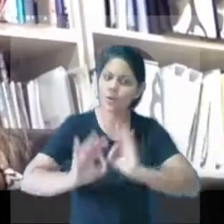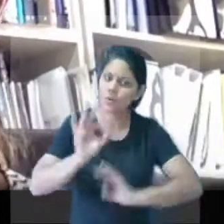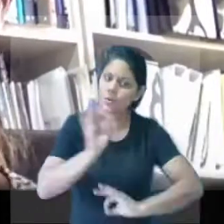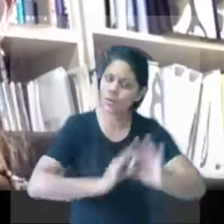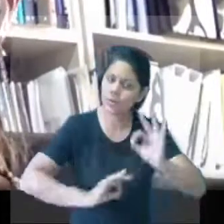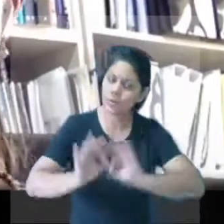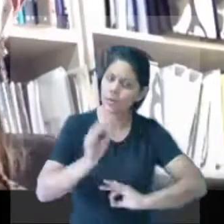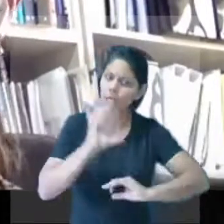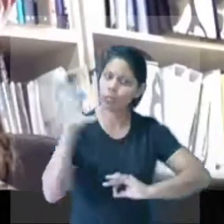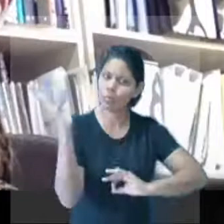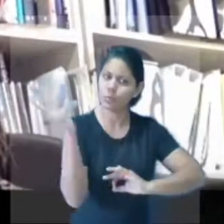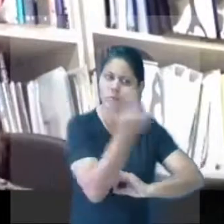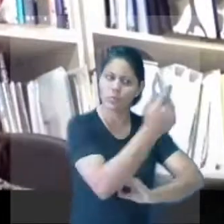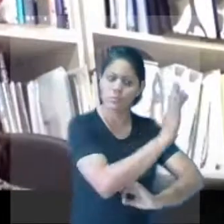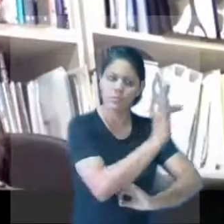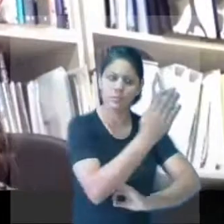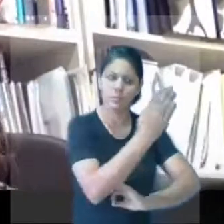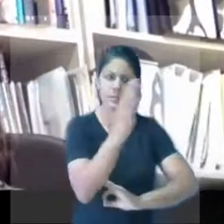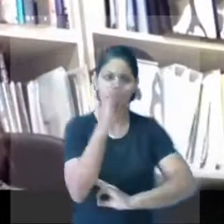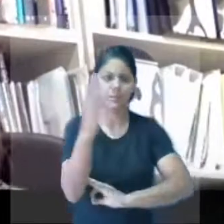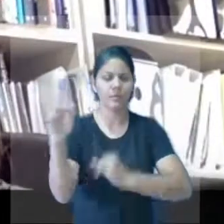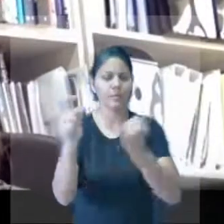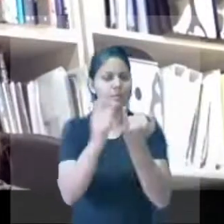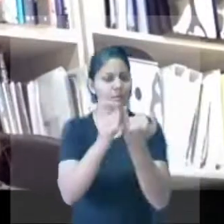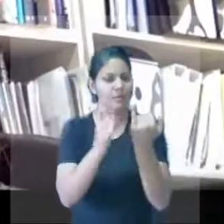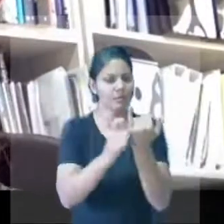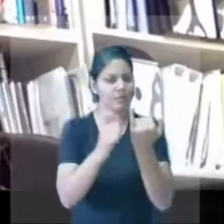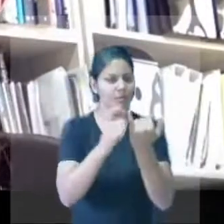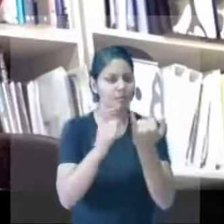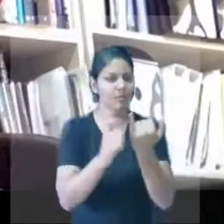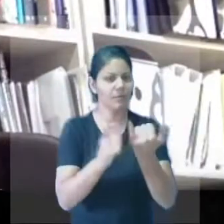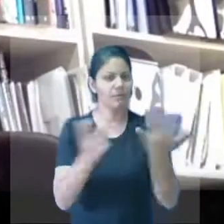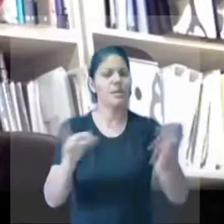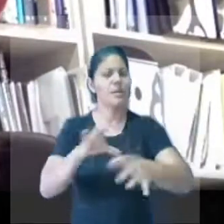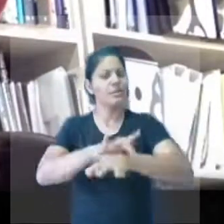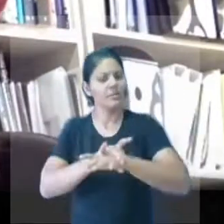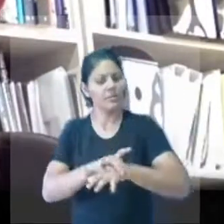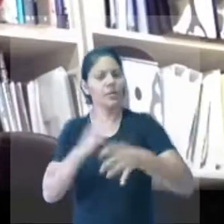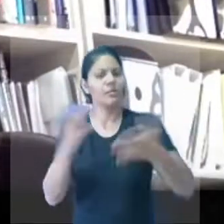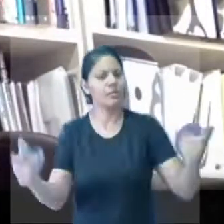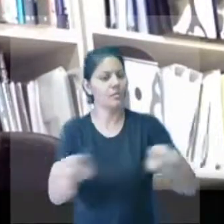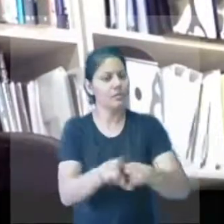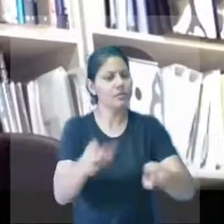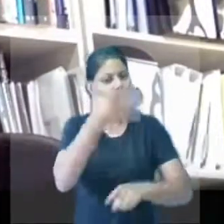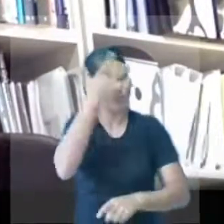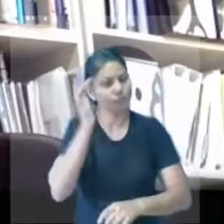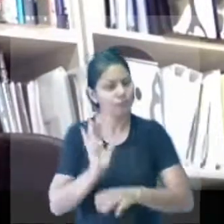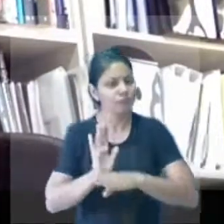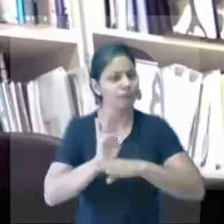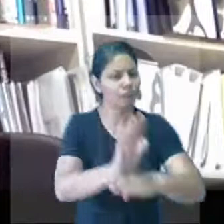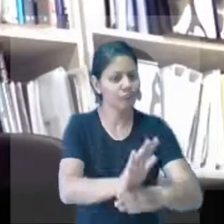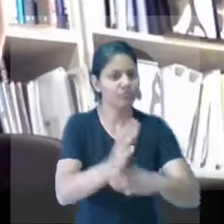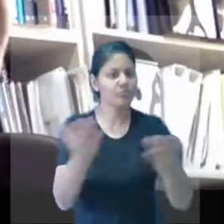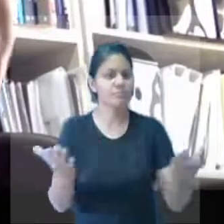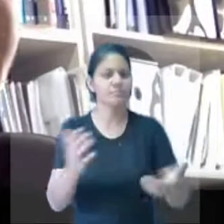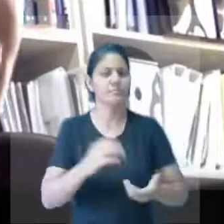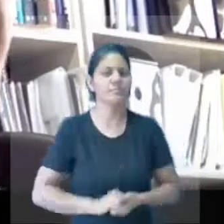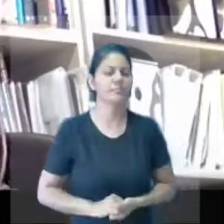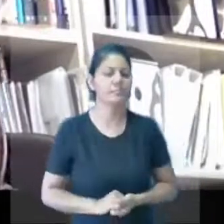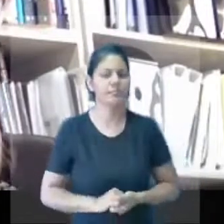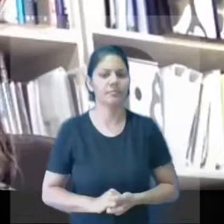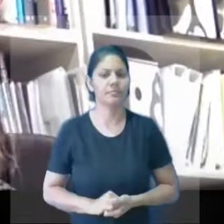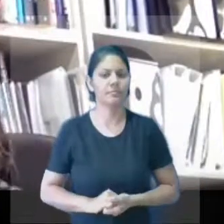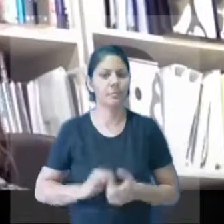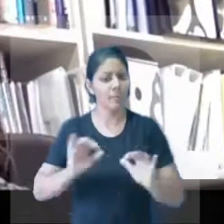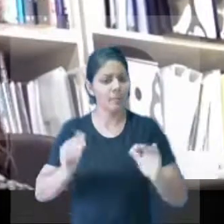rede de bibliotecas e suas equipes, compostas por auxiliares de bibliotecas e bibliotecárias e bibliotecários.